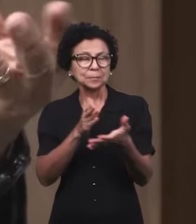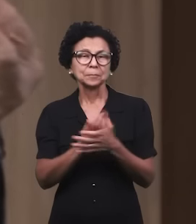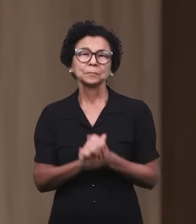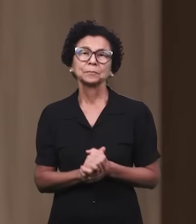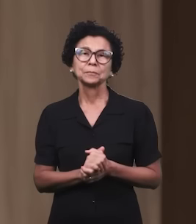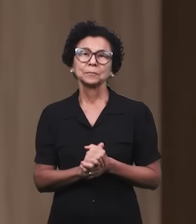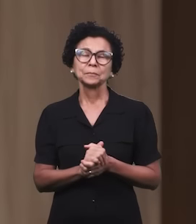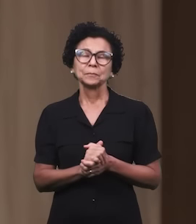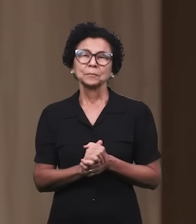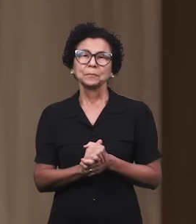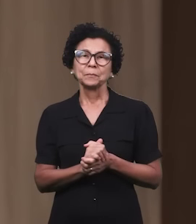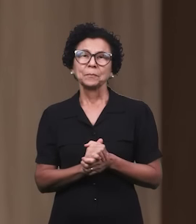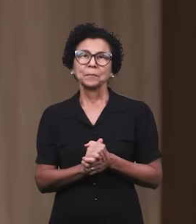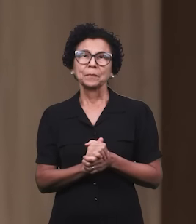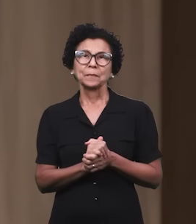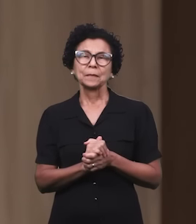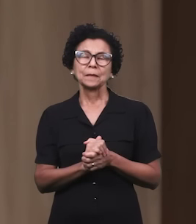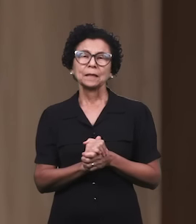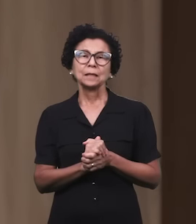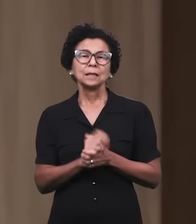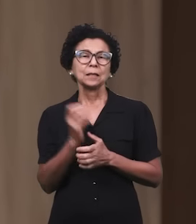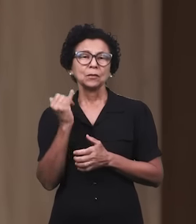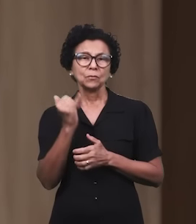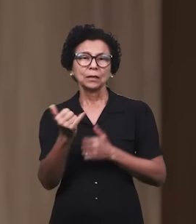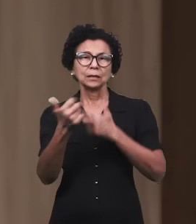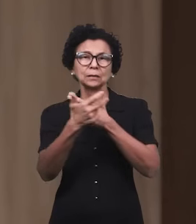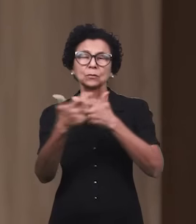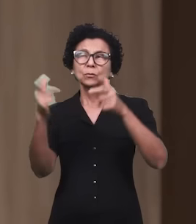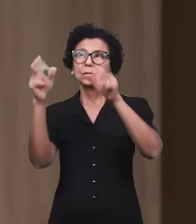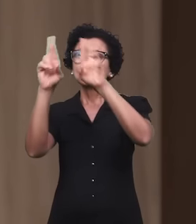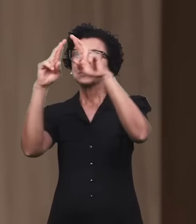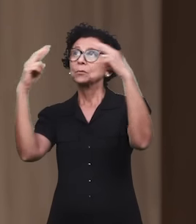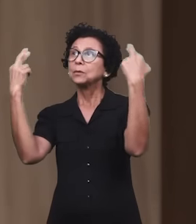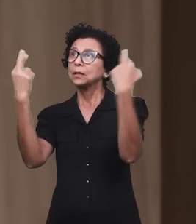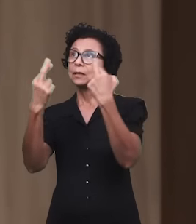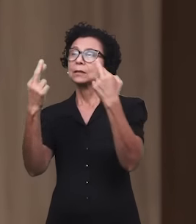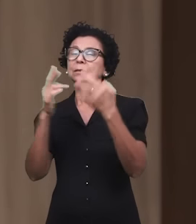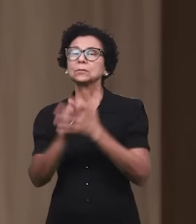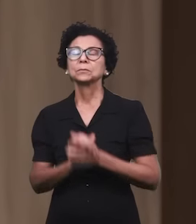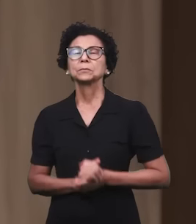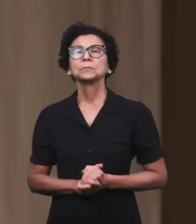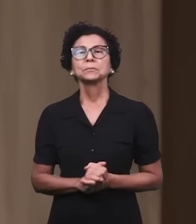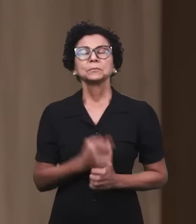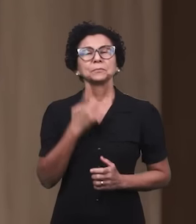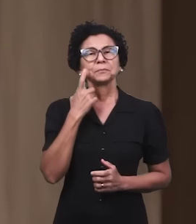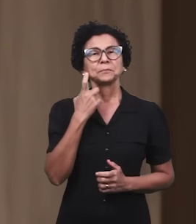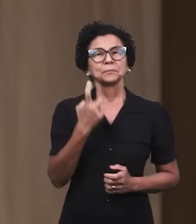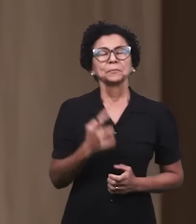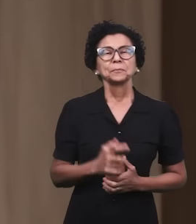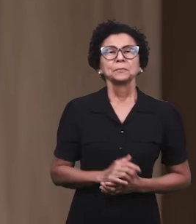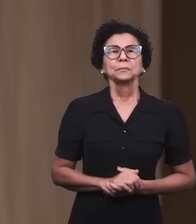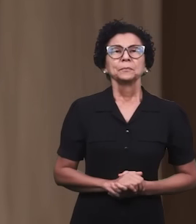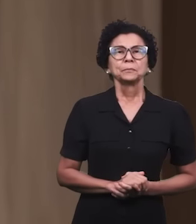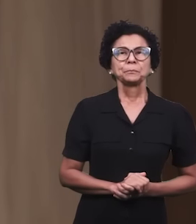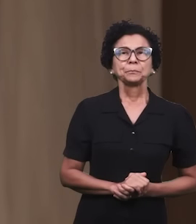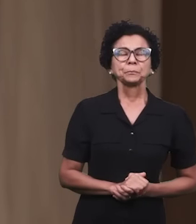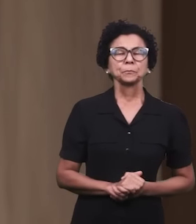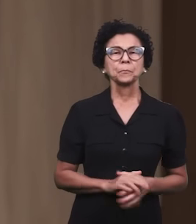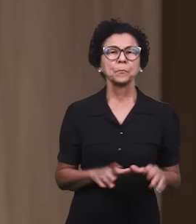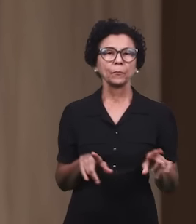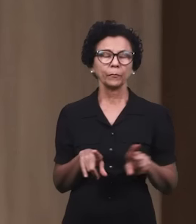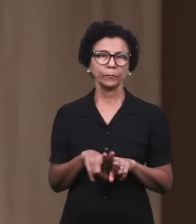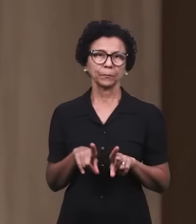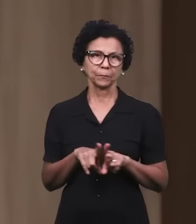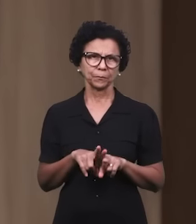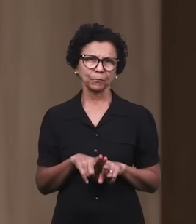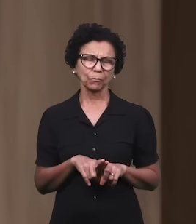é? Então, esse é um aspecto interessante que nos chama a atenção, não é? Uma outra coisa que